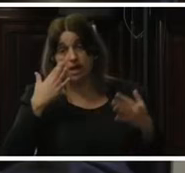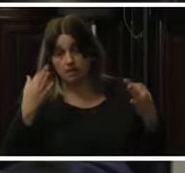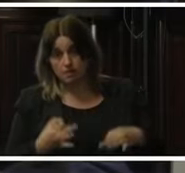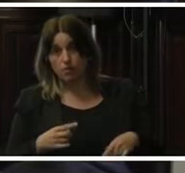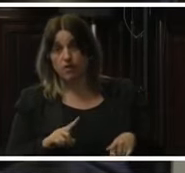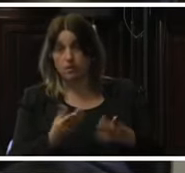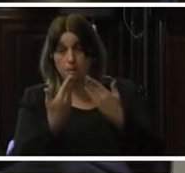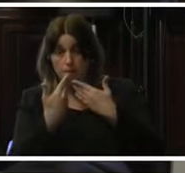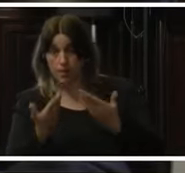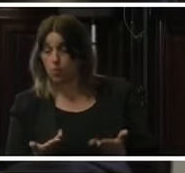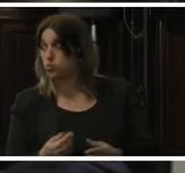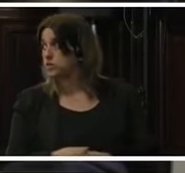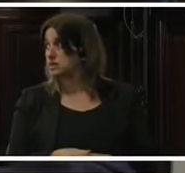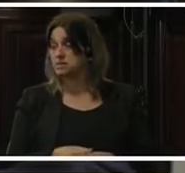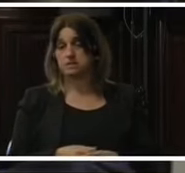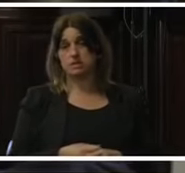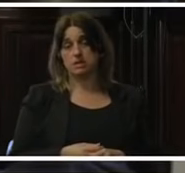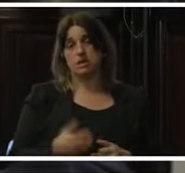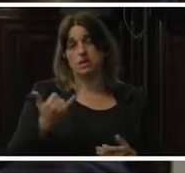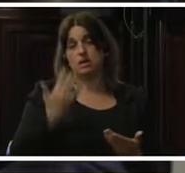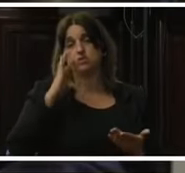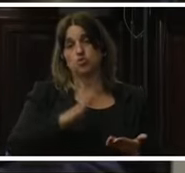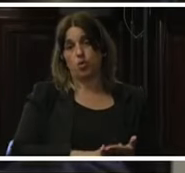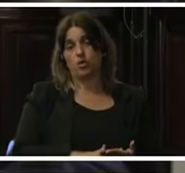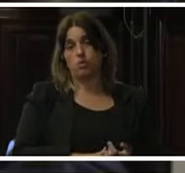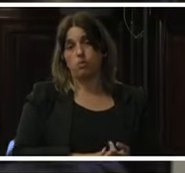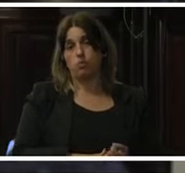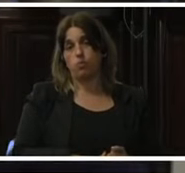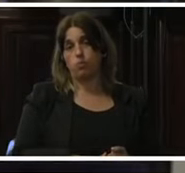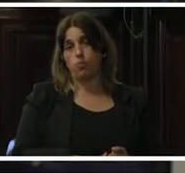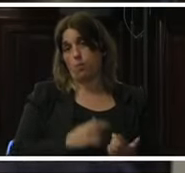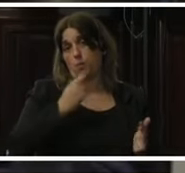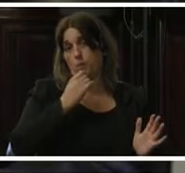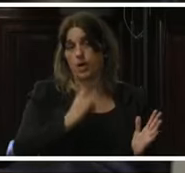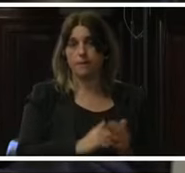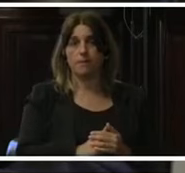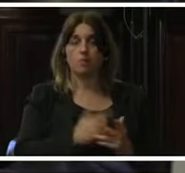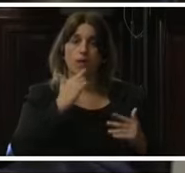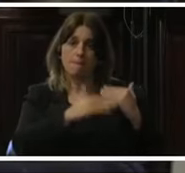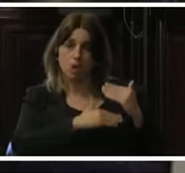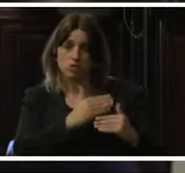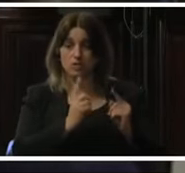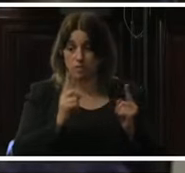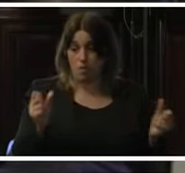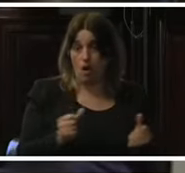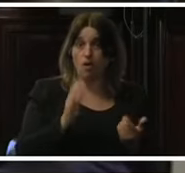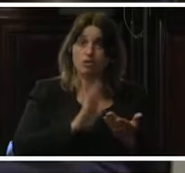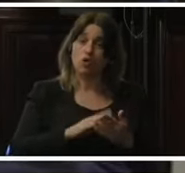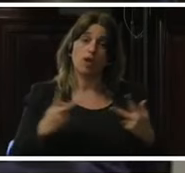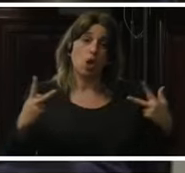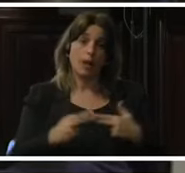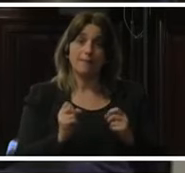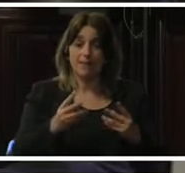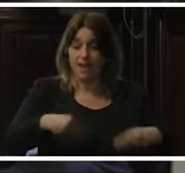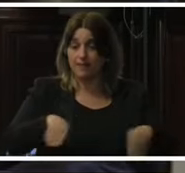uma parte a o processo de demarcação que estamos falando da constituição de 1988